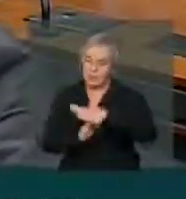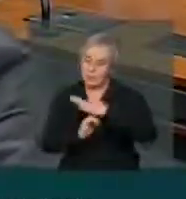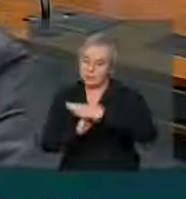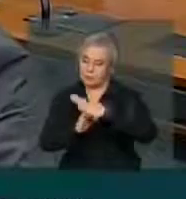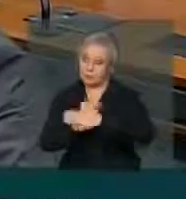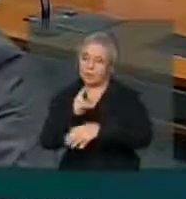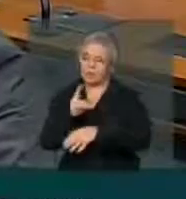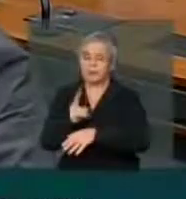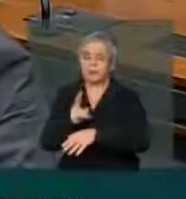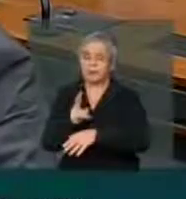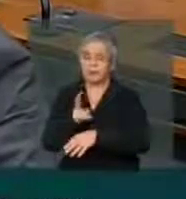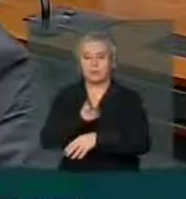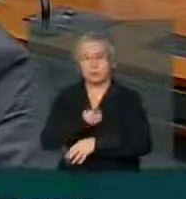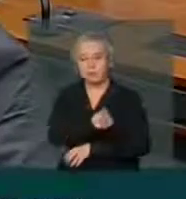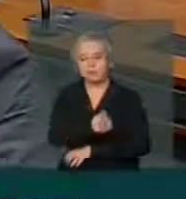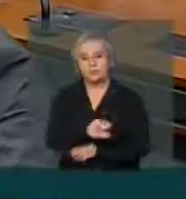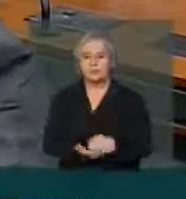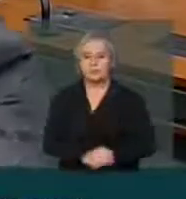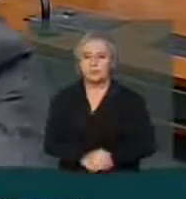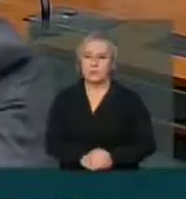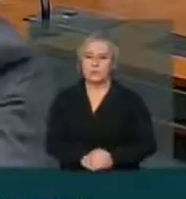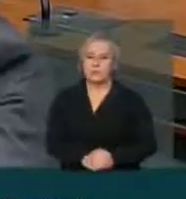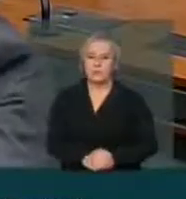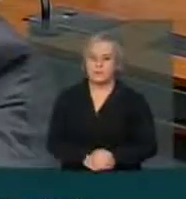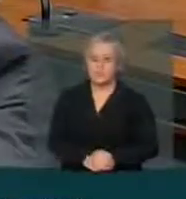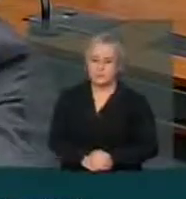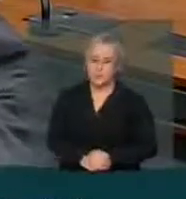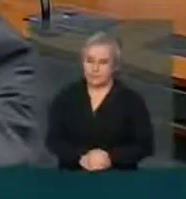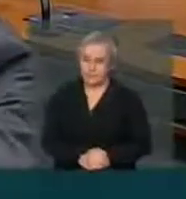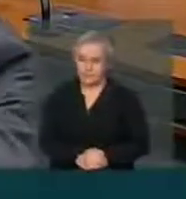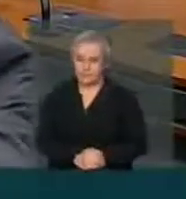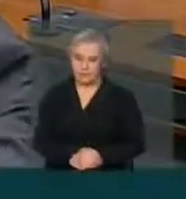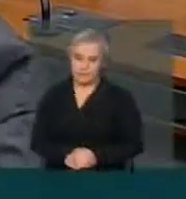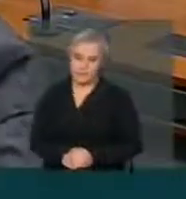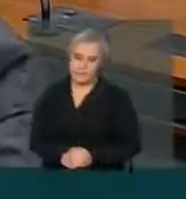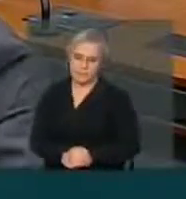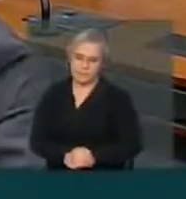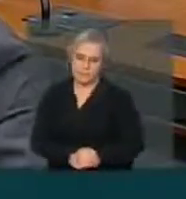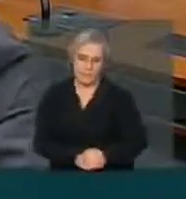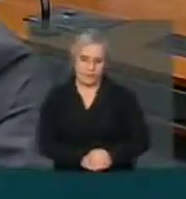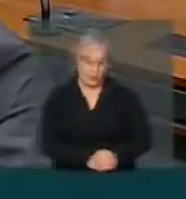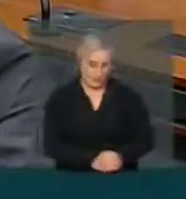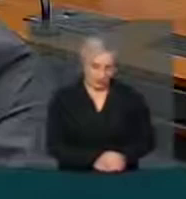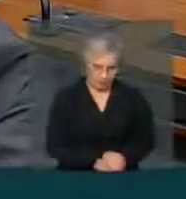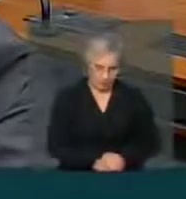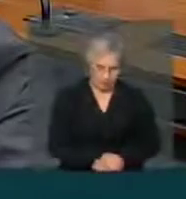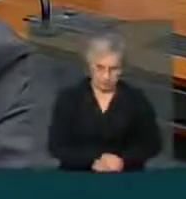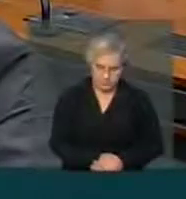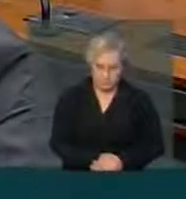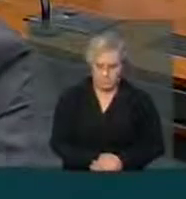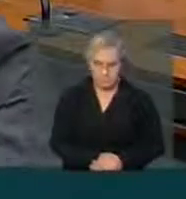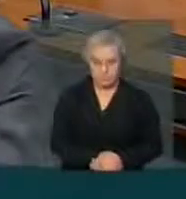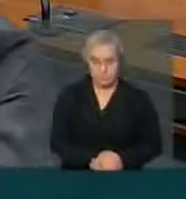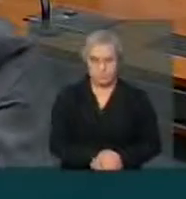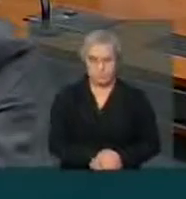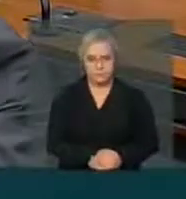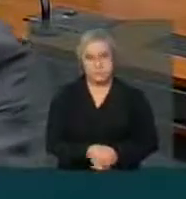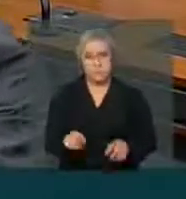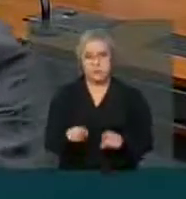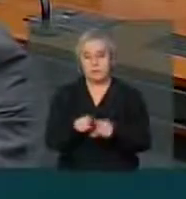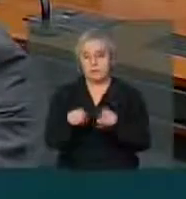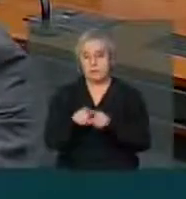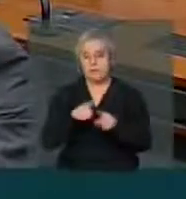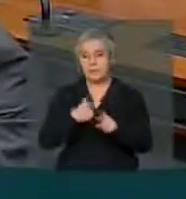não terceirizam todos os seus serviços, já que estas outras empresas podem contribuir em campanhas terceirizadas. A gente tem um outro